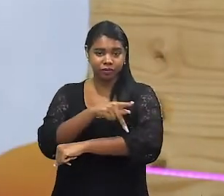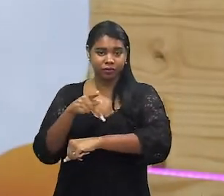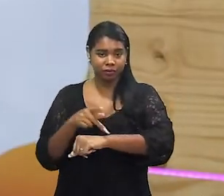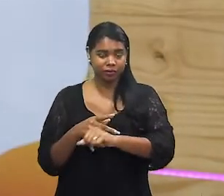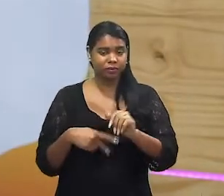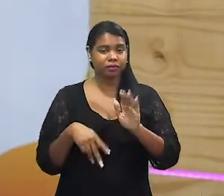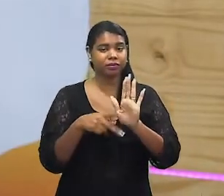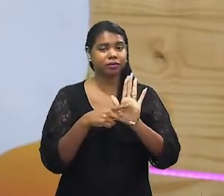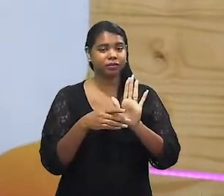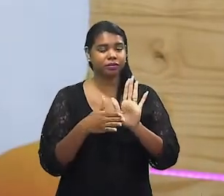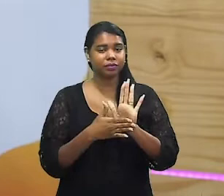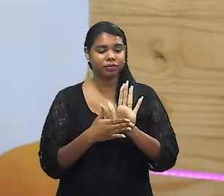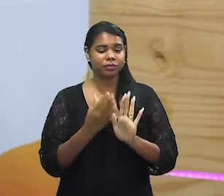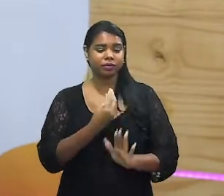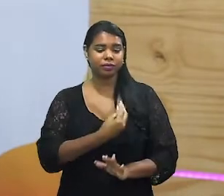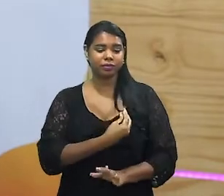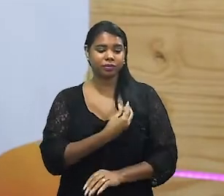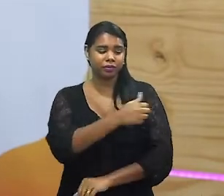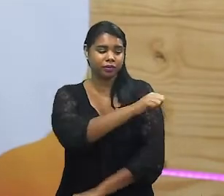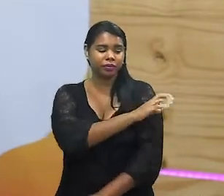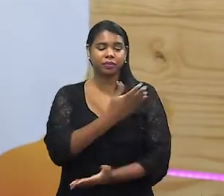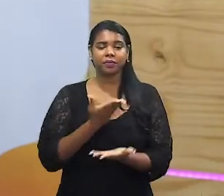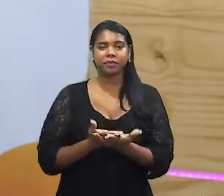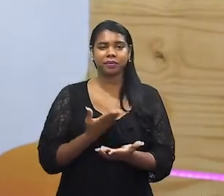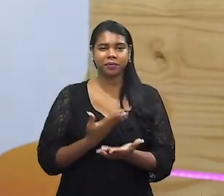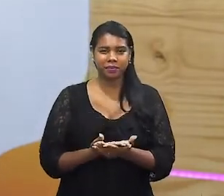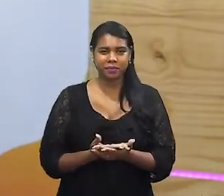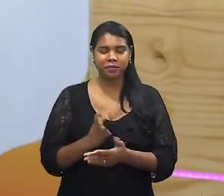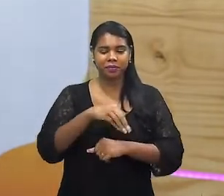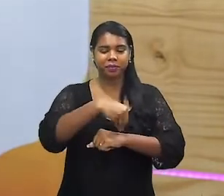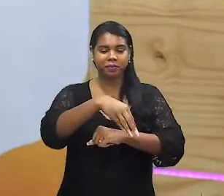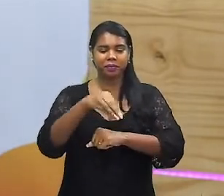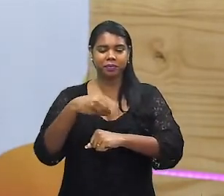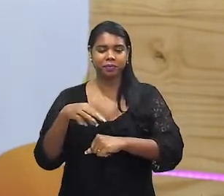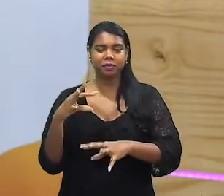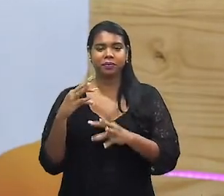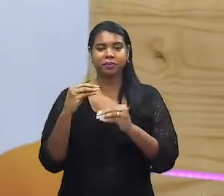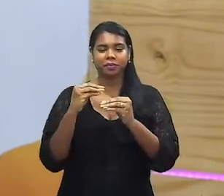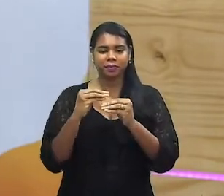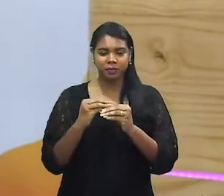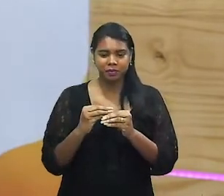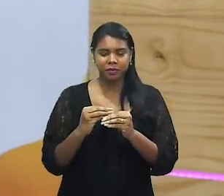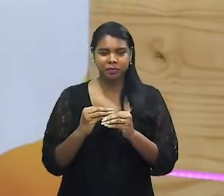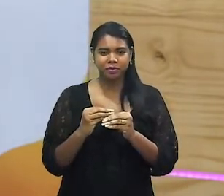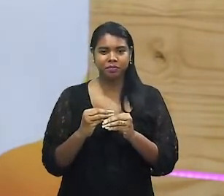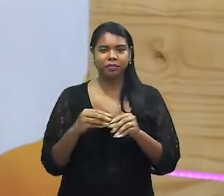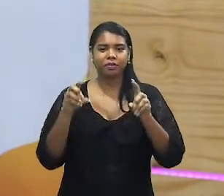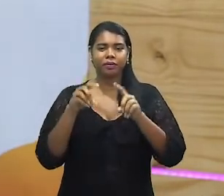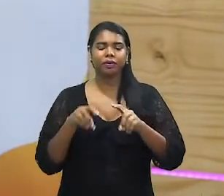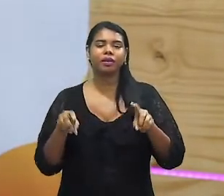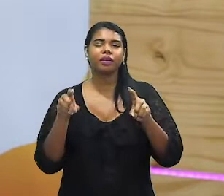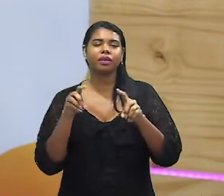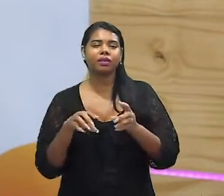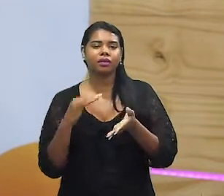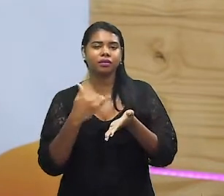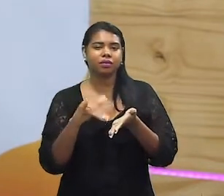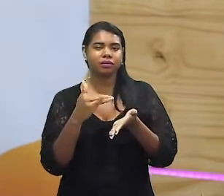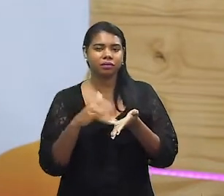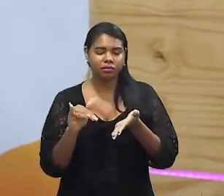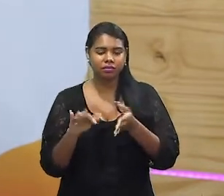de vida para o estudante. Eles estão disponíveis lá no site da Secretaria de Educação. Você